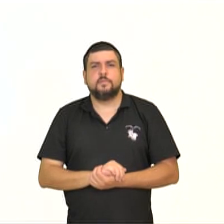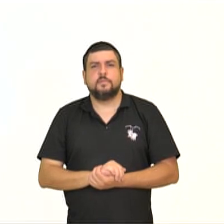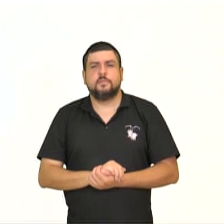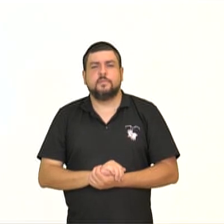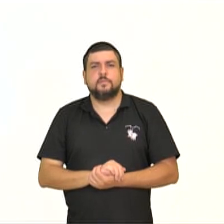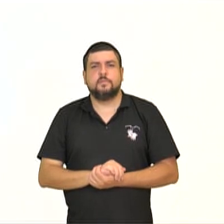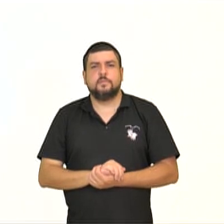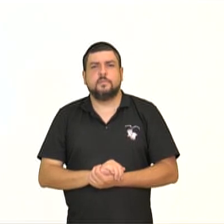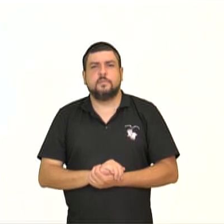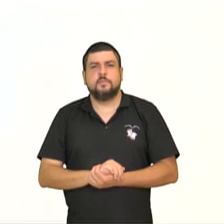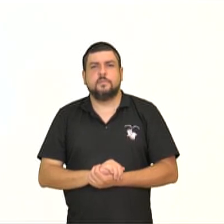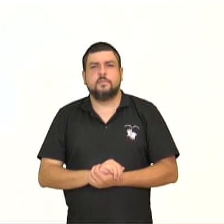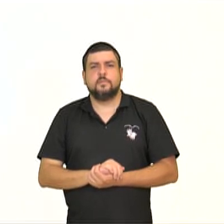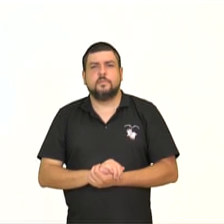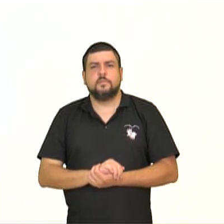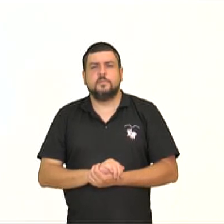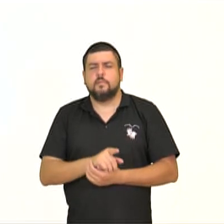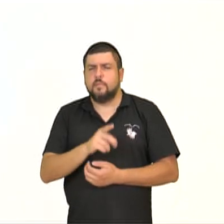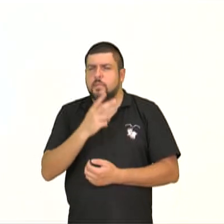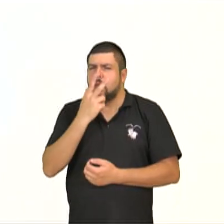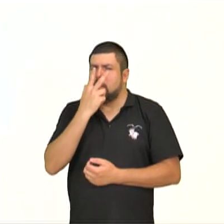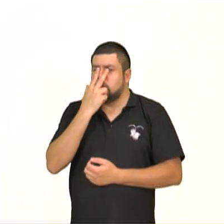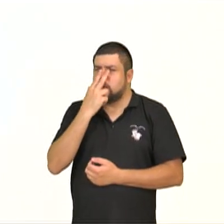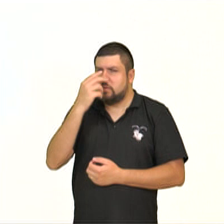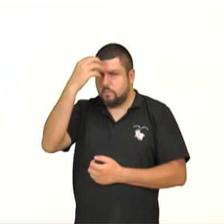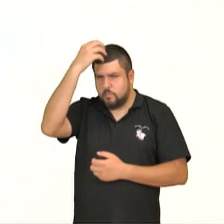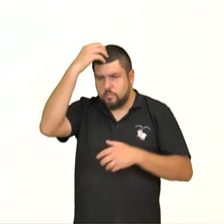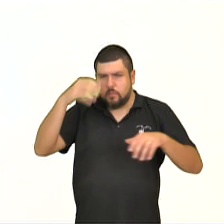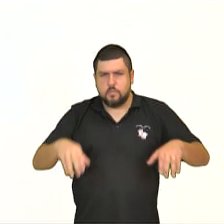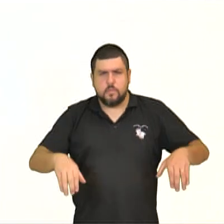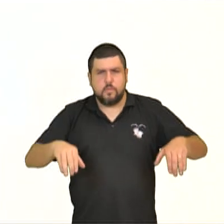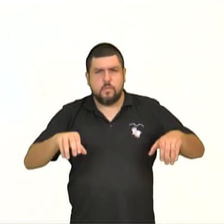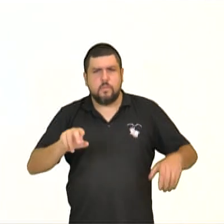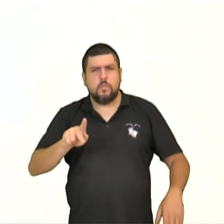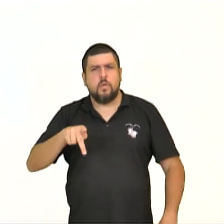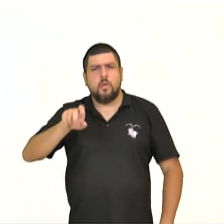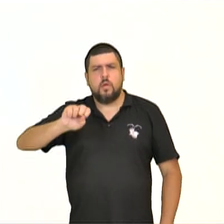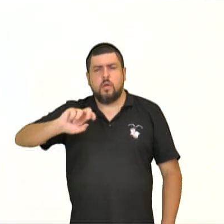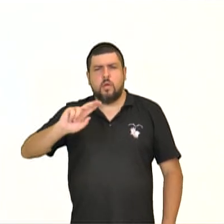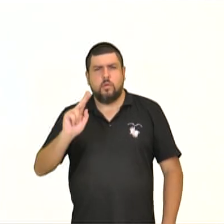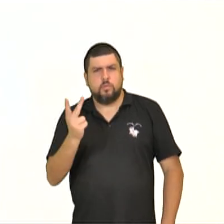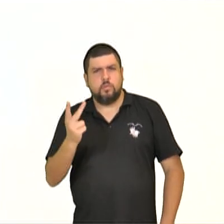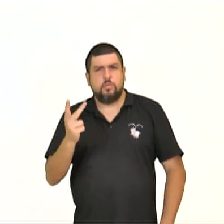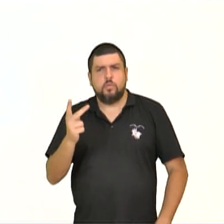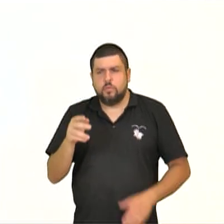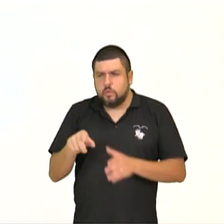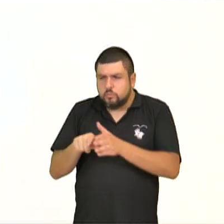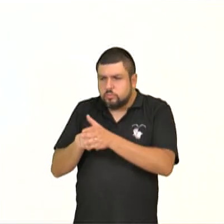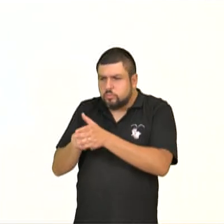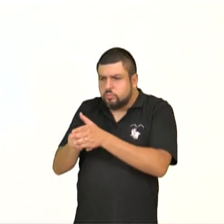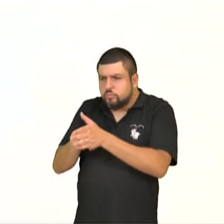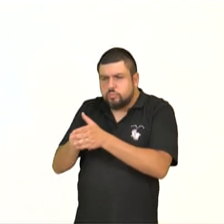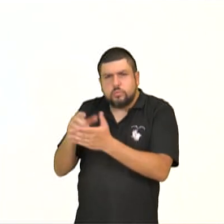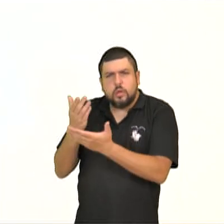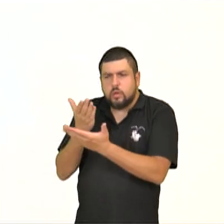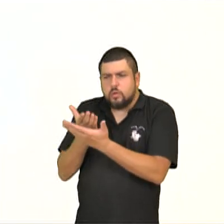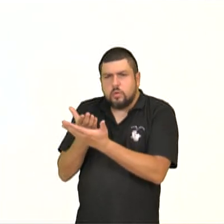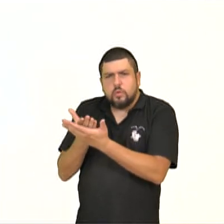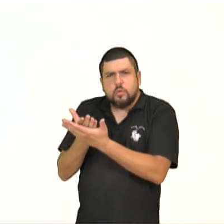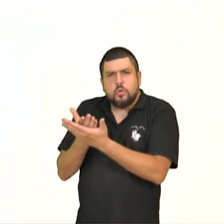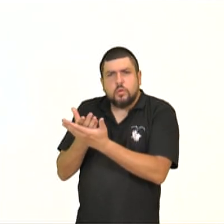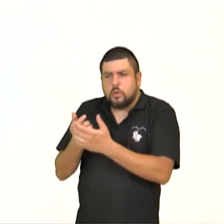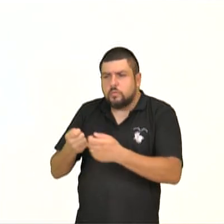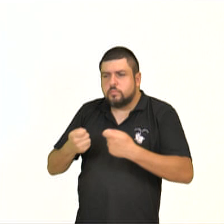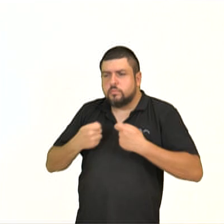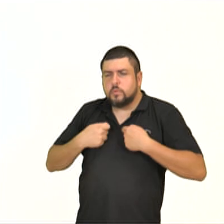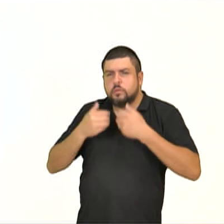Você considera que estudar o reino de Kush provoca a discussão de que a África é o berço das civilizações? Exatamente nessa linha de